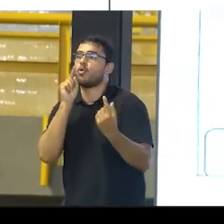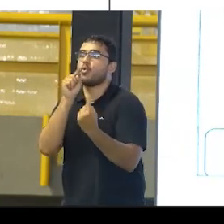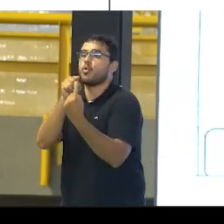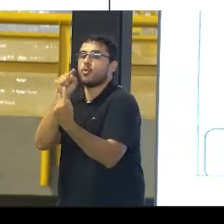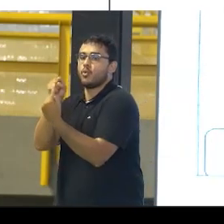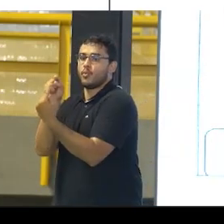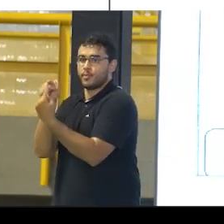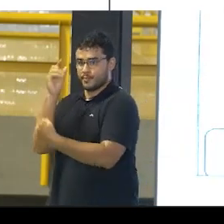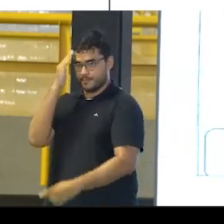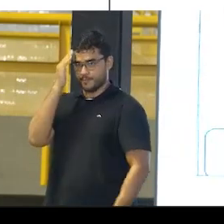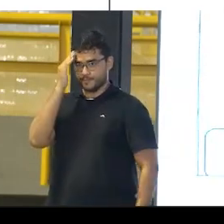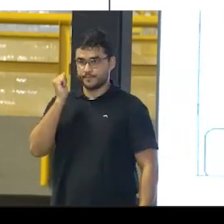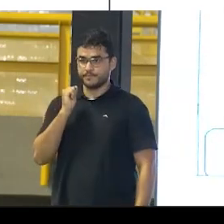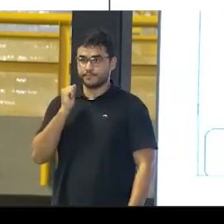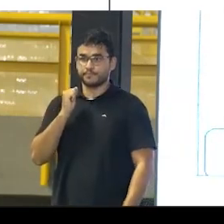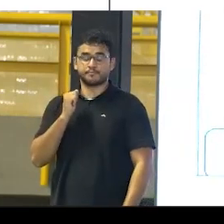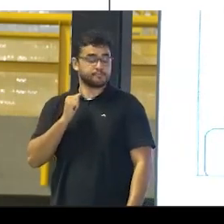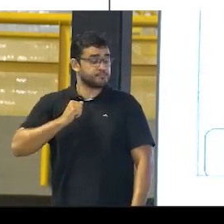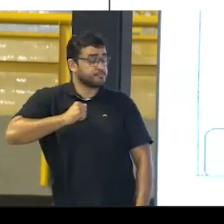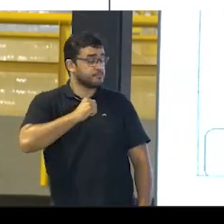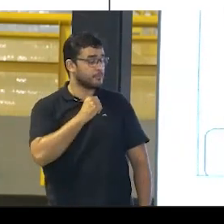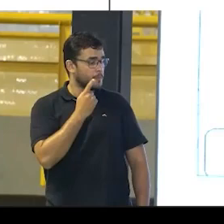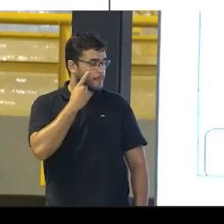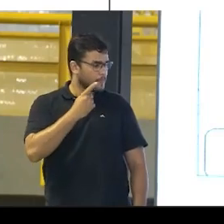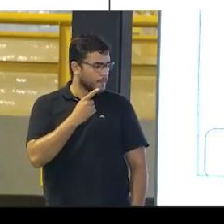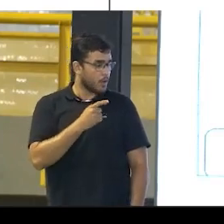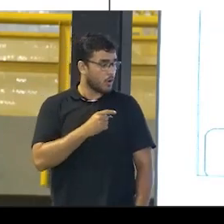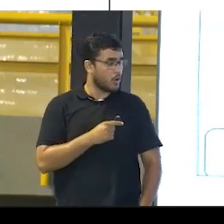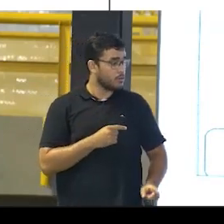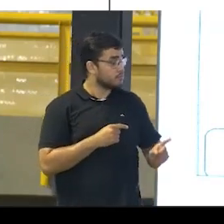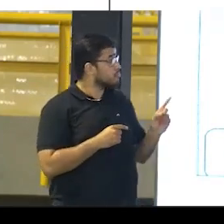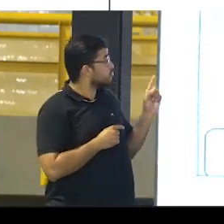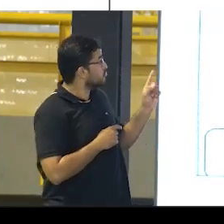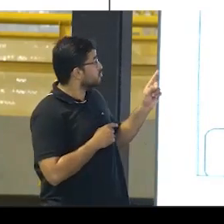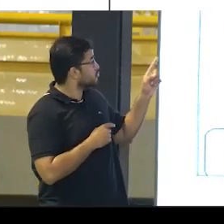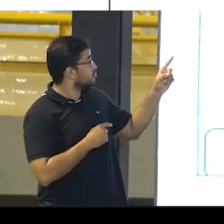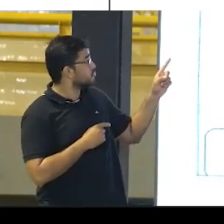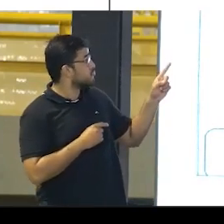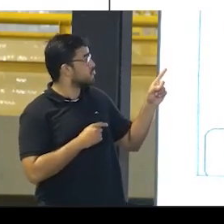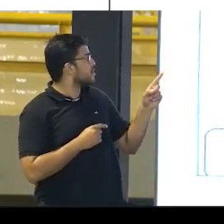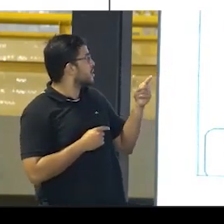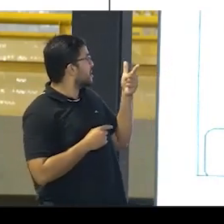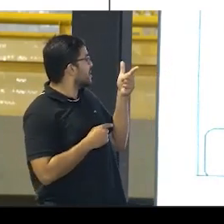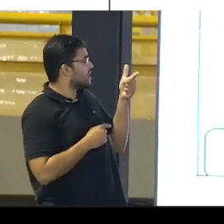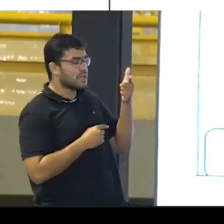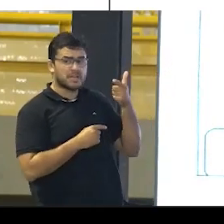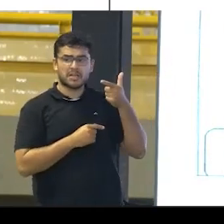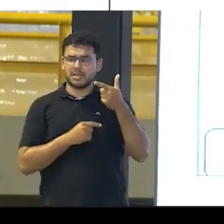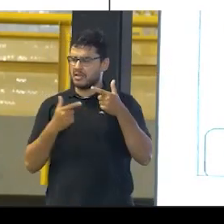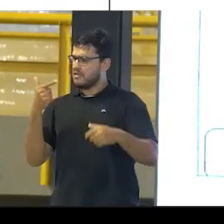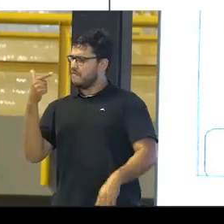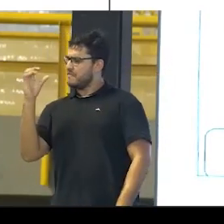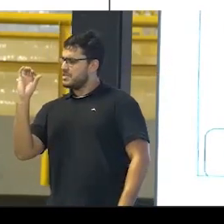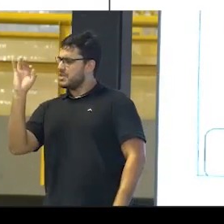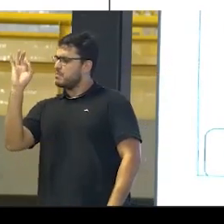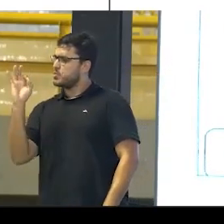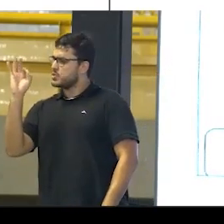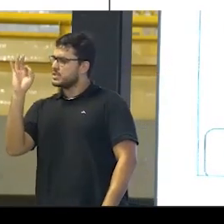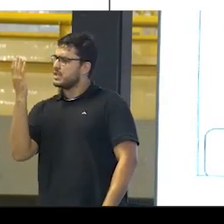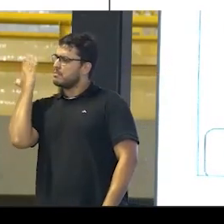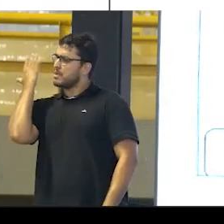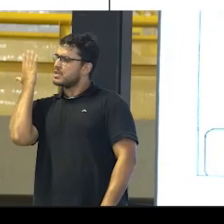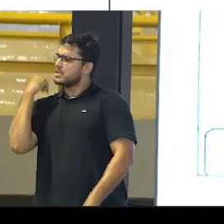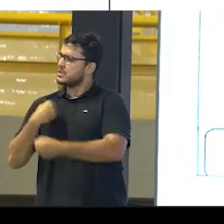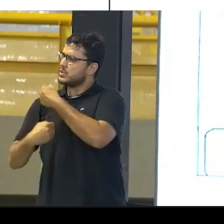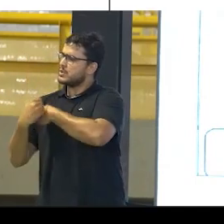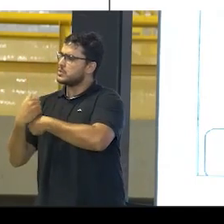crescimento na utilização de carvão mineral, isso é uma péssima notícia. Por quê? Porque você tem aí 50% a mais